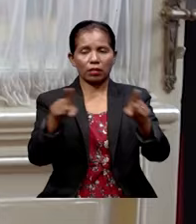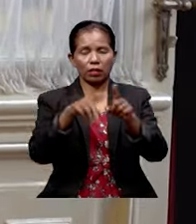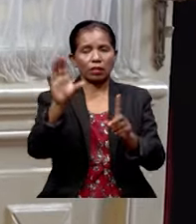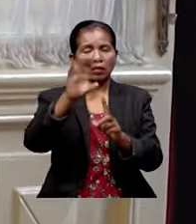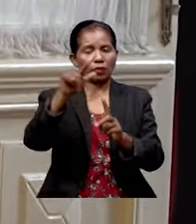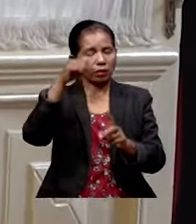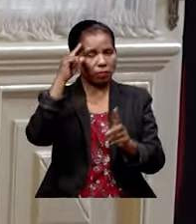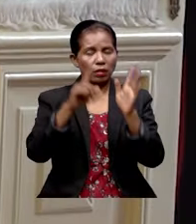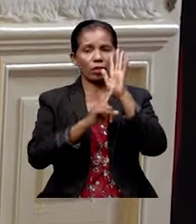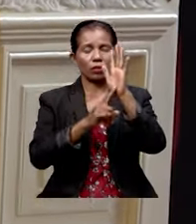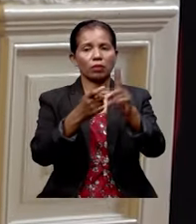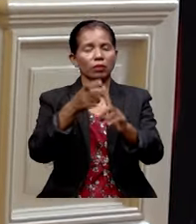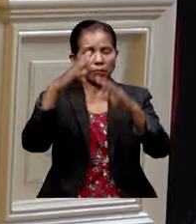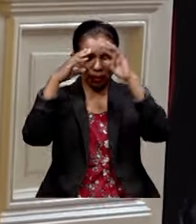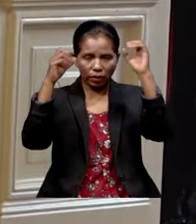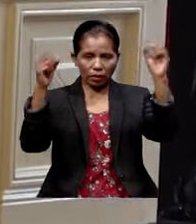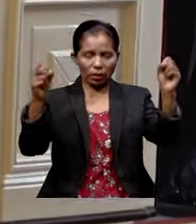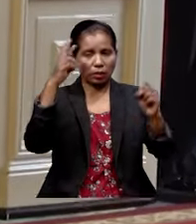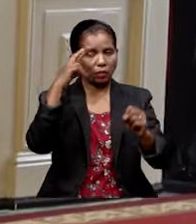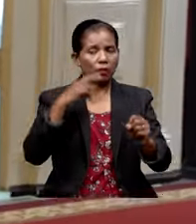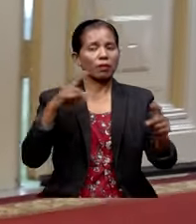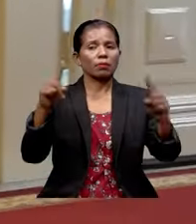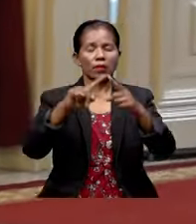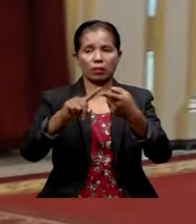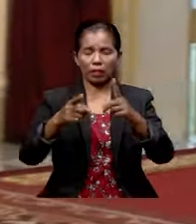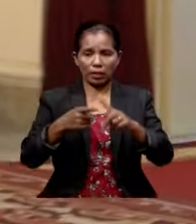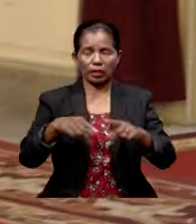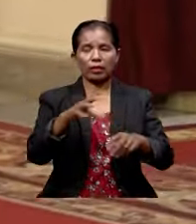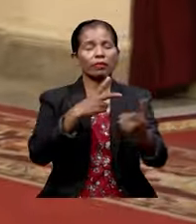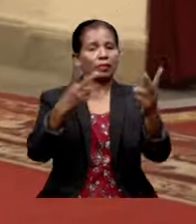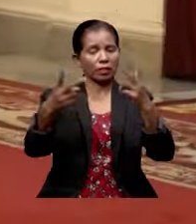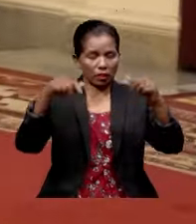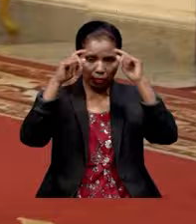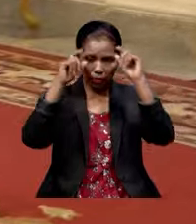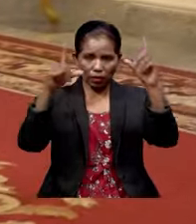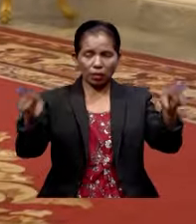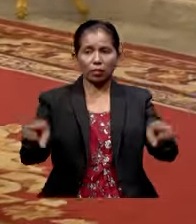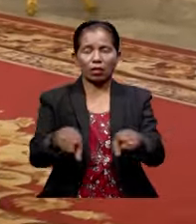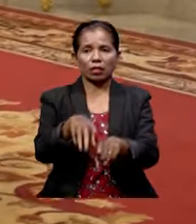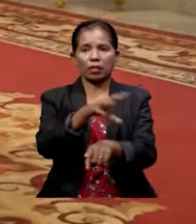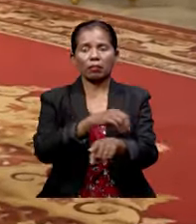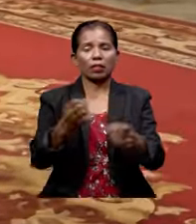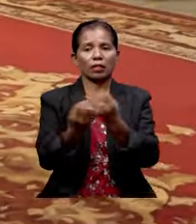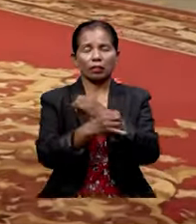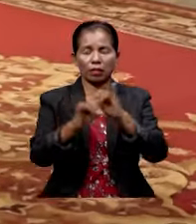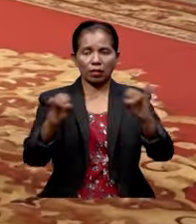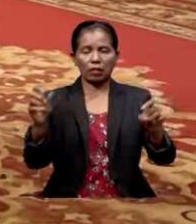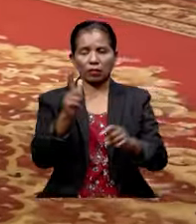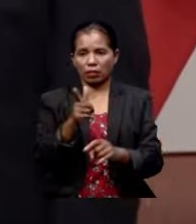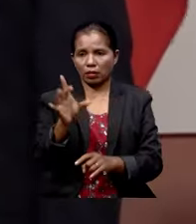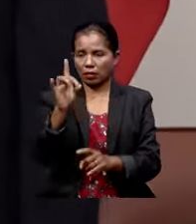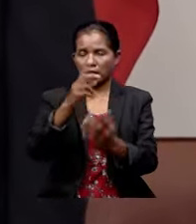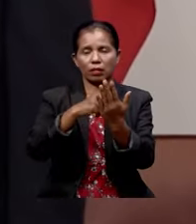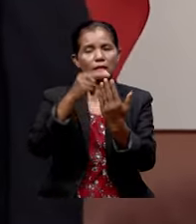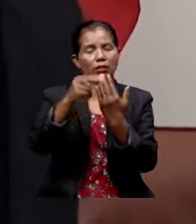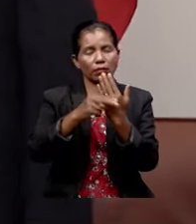da República José Ramos Jordanian, bani homólogo, atou visita Timor-Leste, onde participa a celebração lorong proclamação de independência 28 de novembro, badala hatu